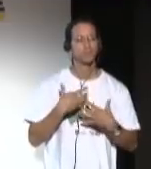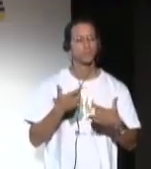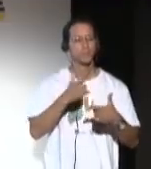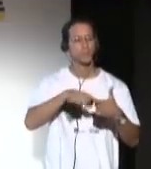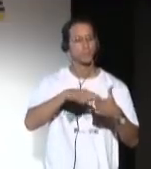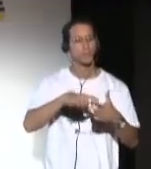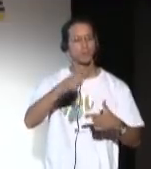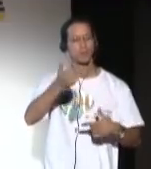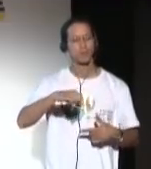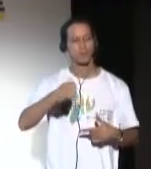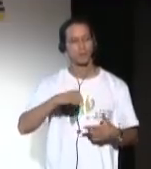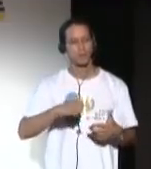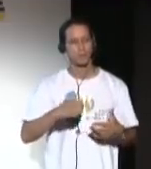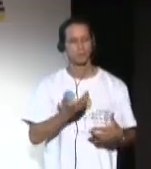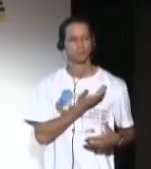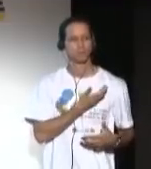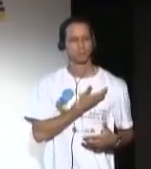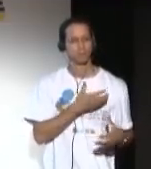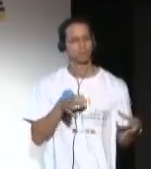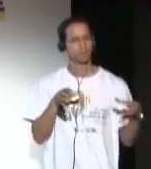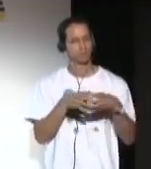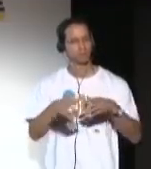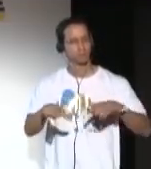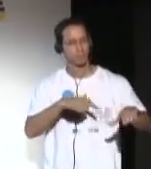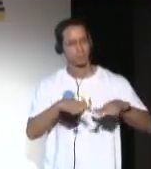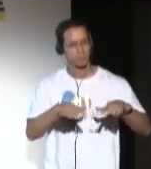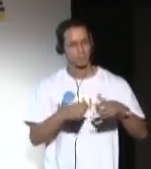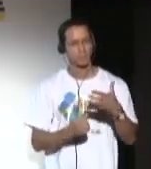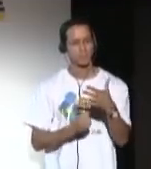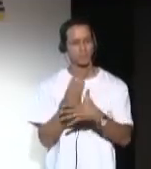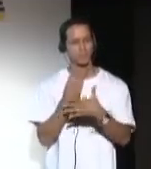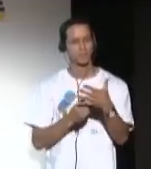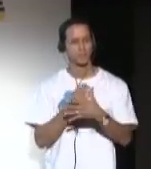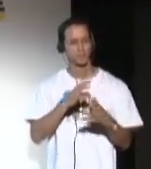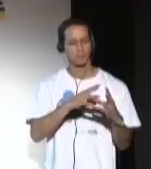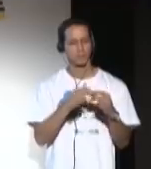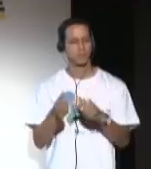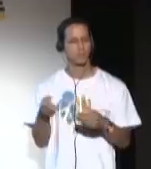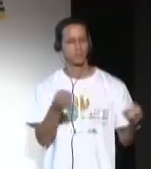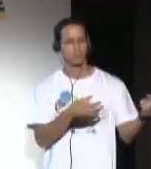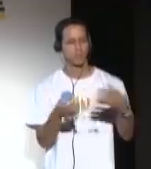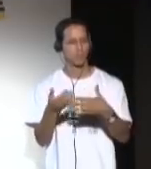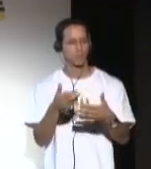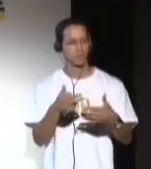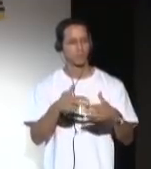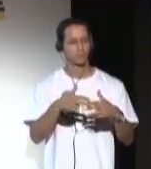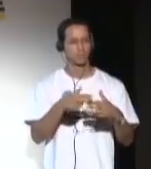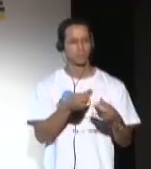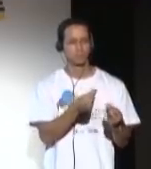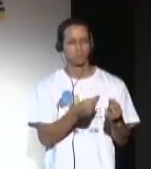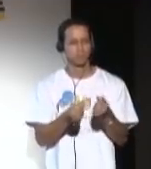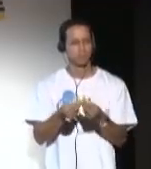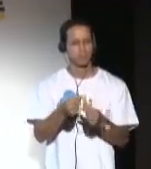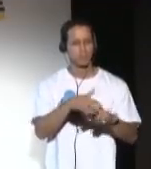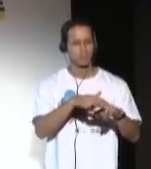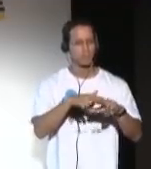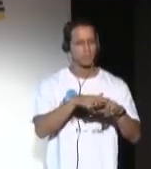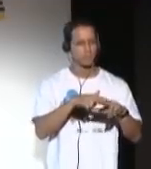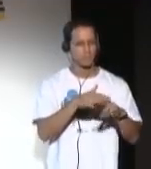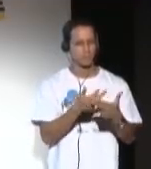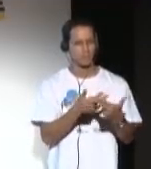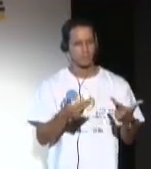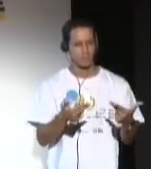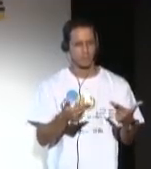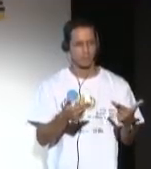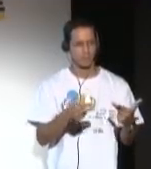problema, trabalhar com seus colegas, criar soluções novas e refinar as soluções. Se eles conseguirem fazer